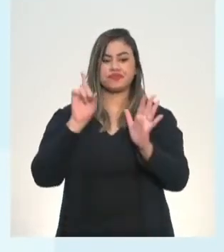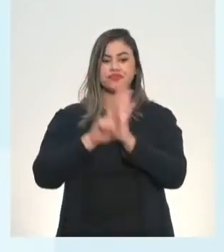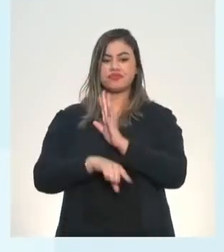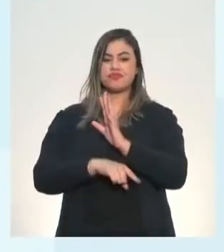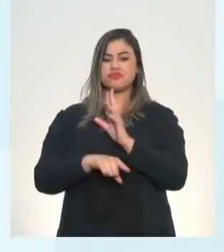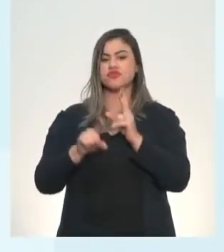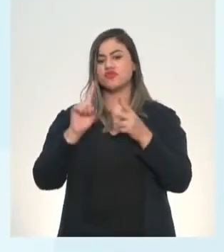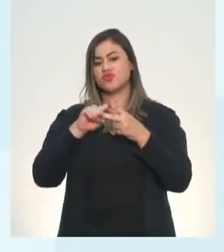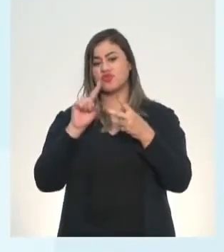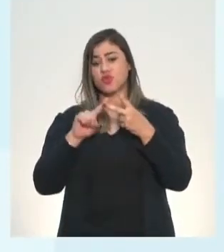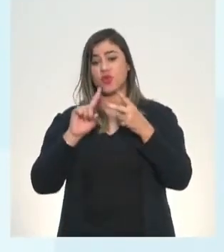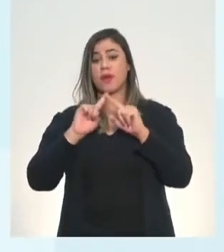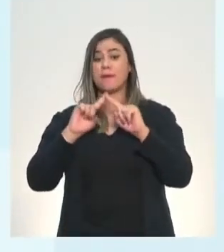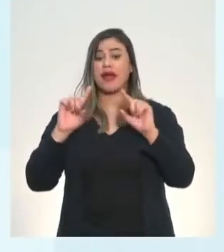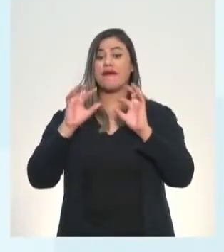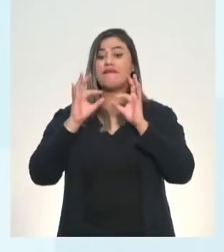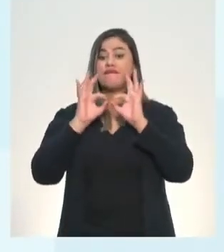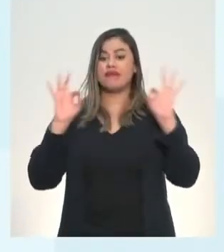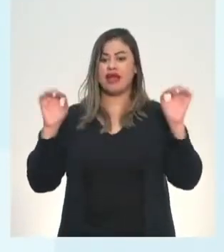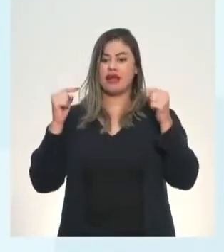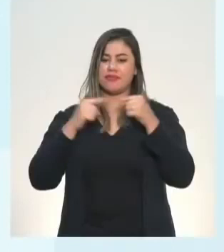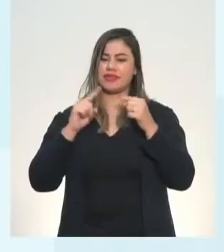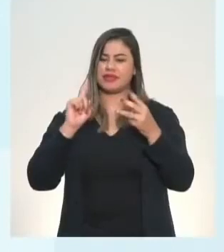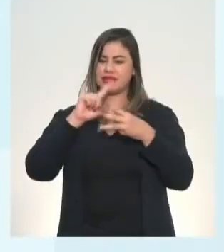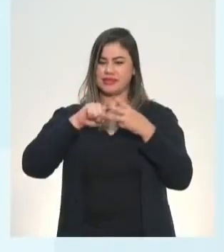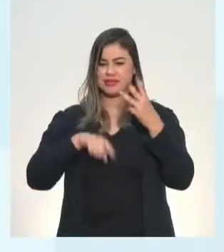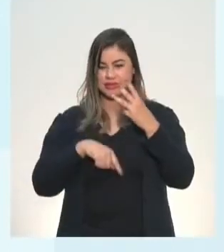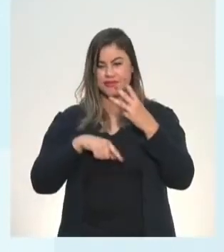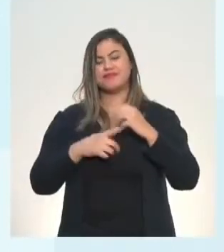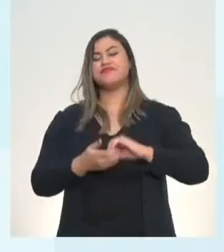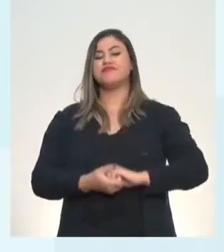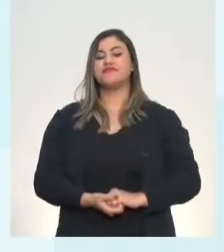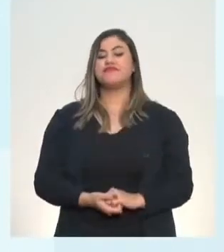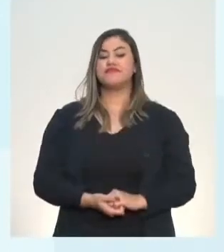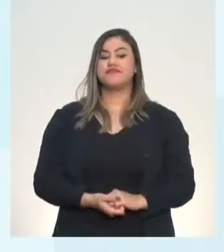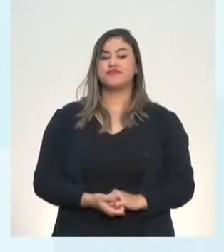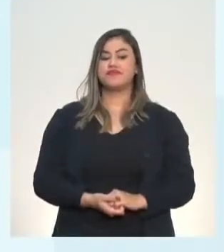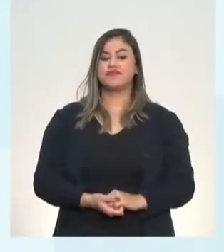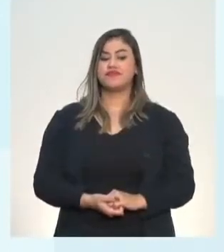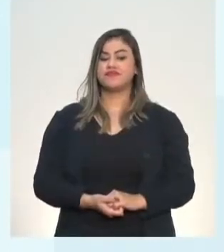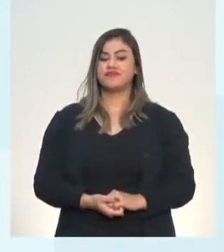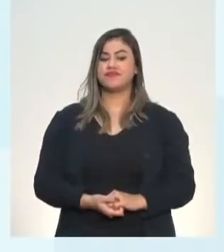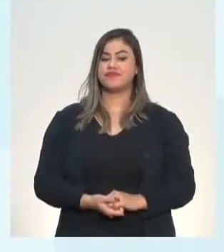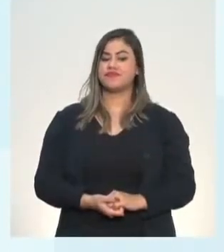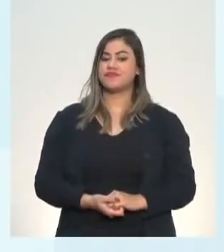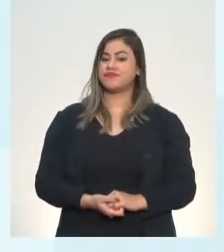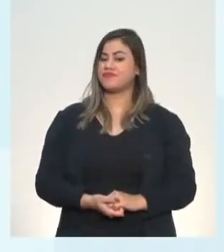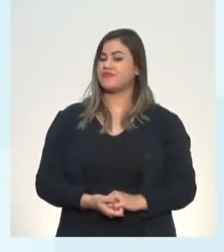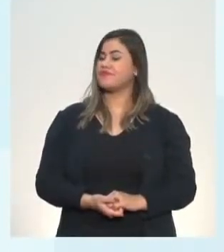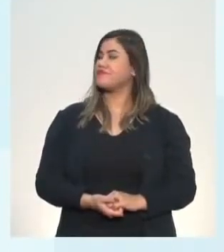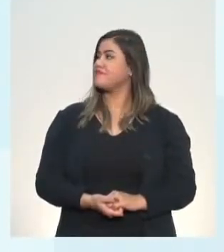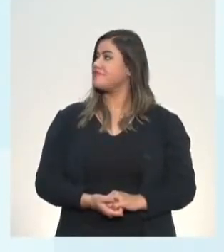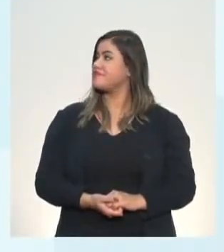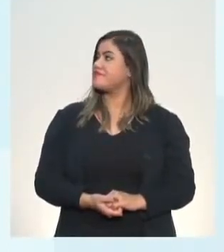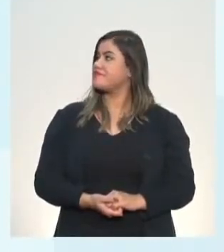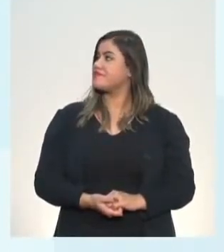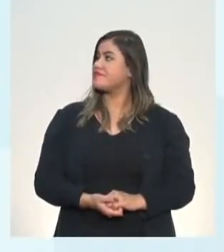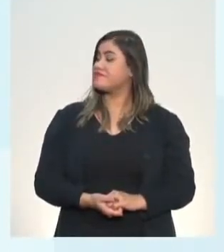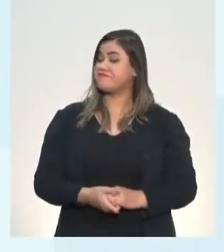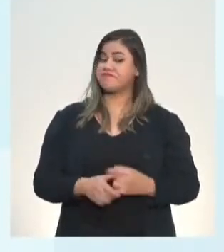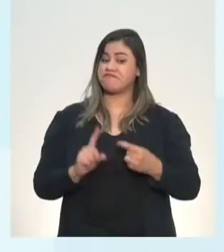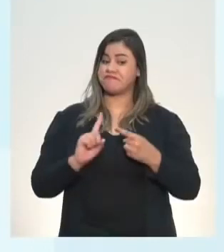são duas, mas são três frases aí. Tem a primeira pergunta. Where was Tom Jobim